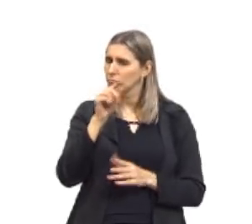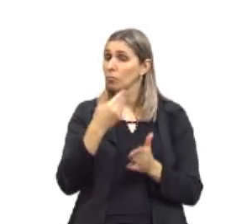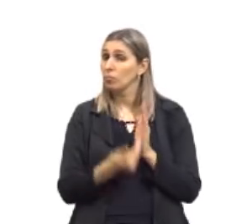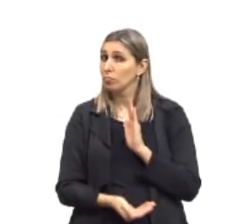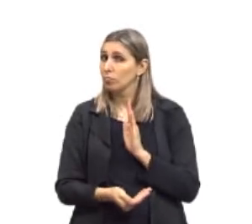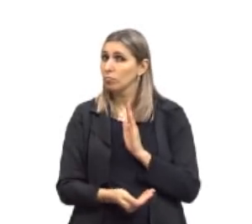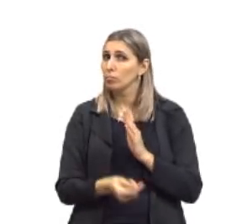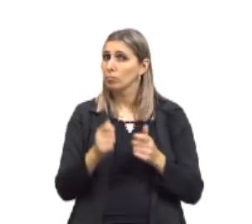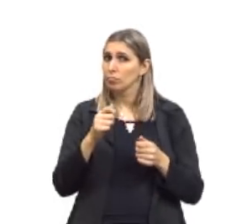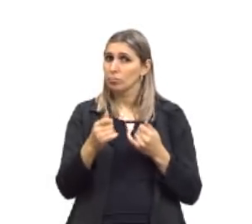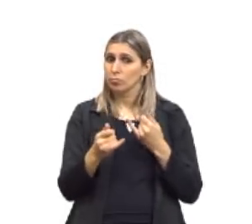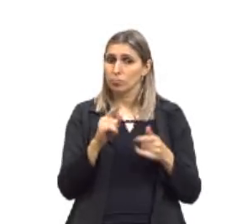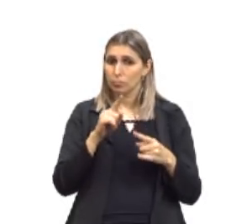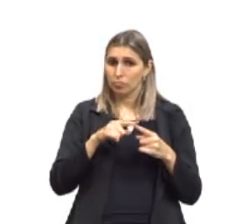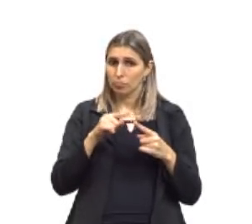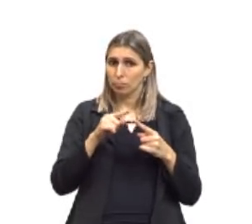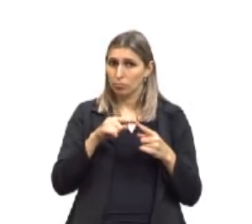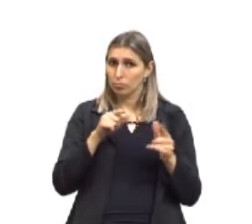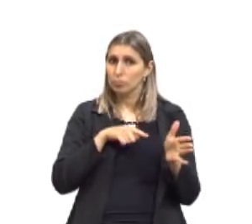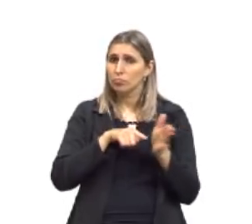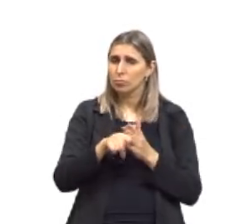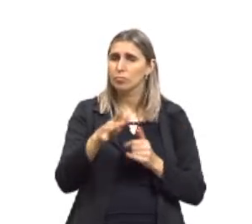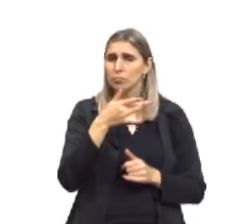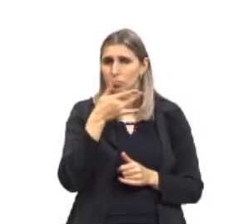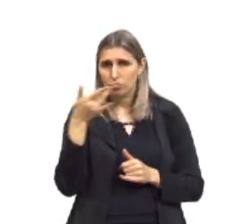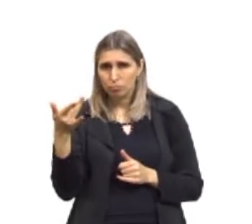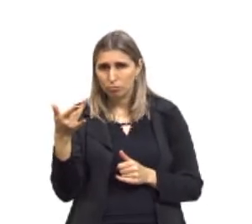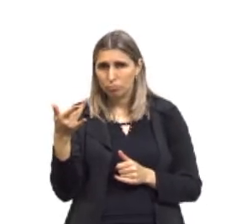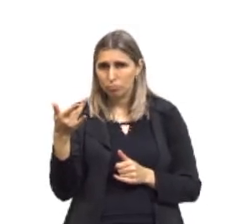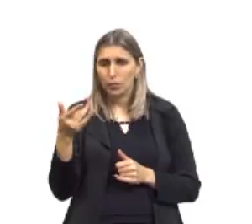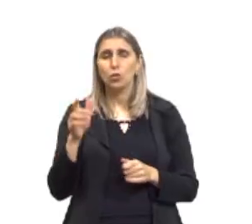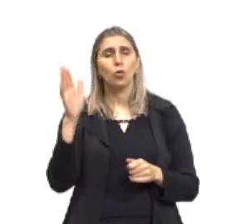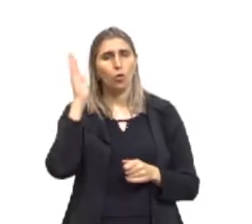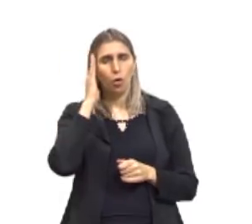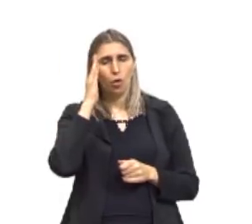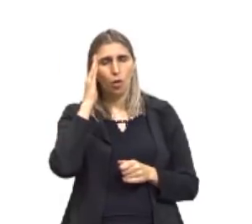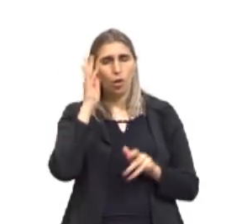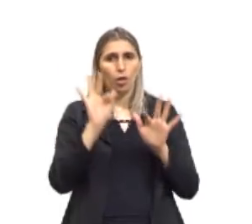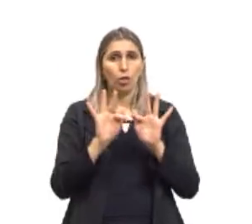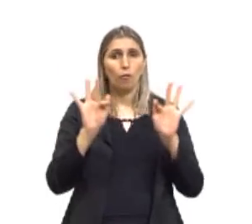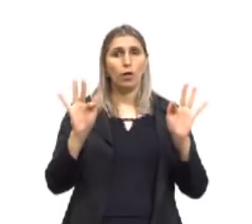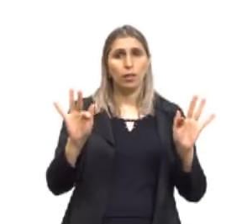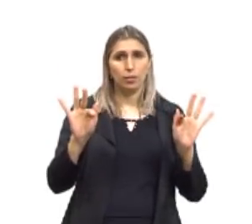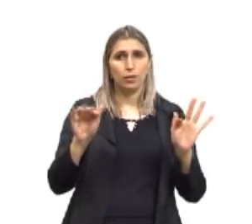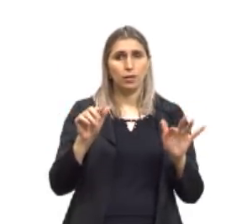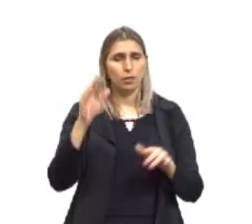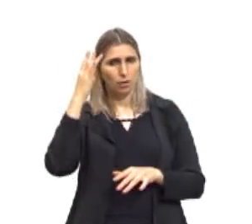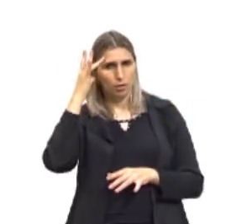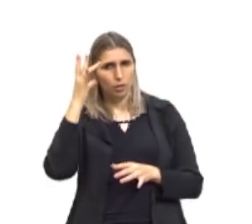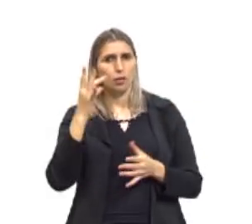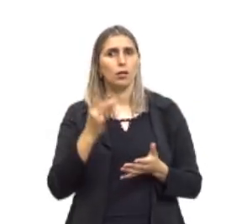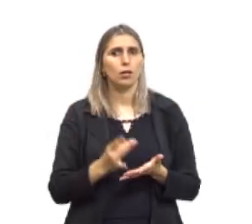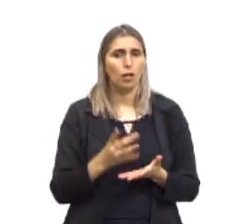esse tipo de exercício, né? É um exercício fácil, é só saber essa formulazinha e compreender essa